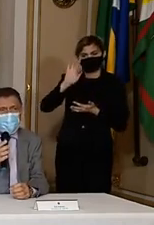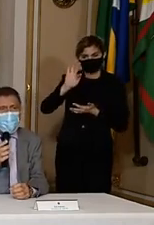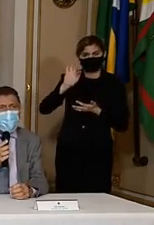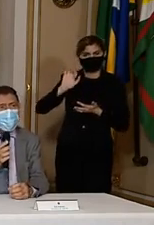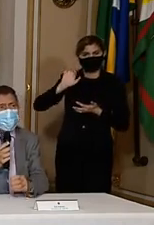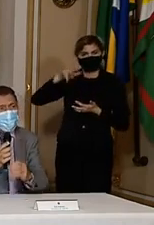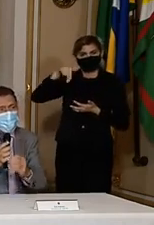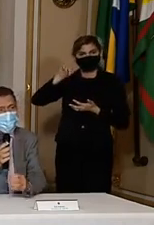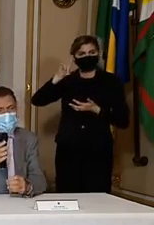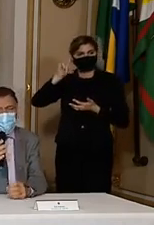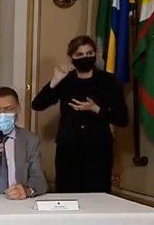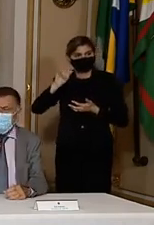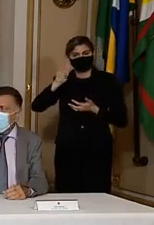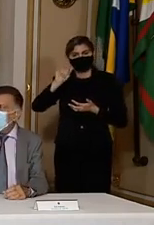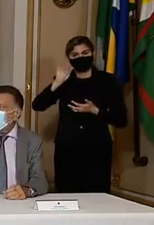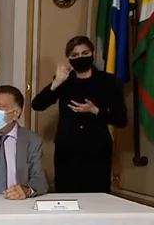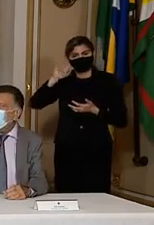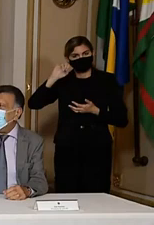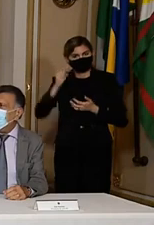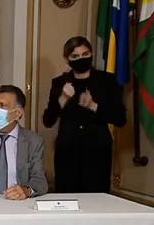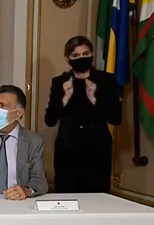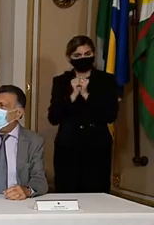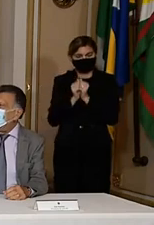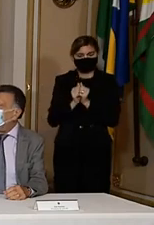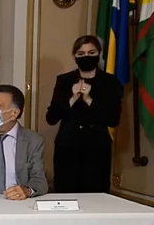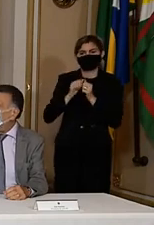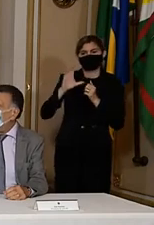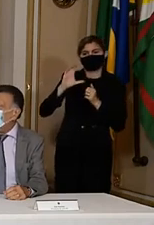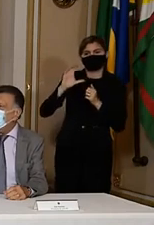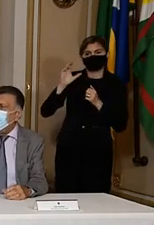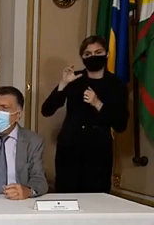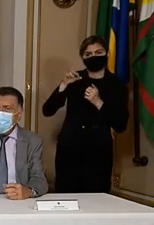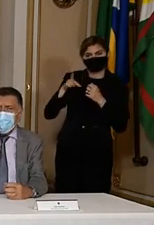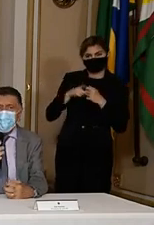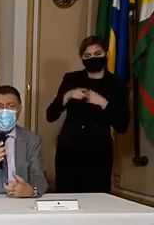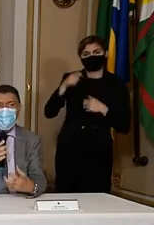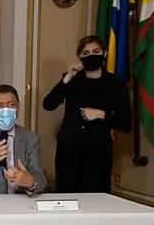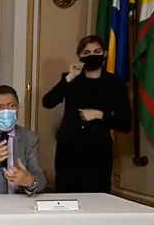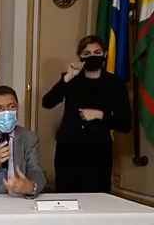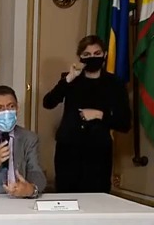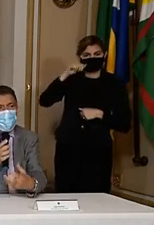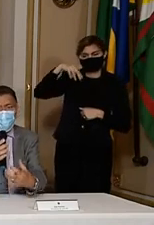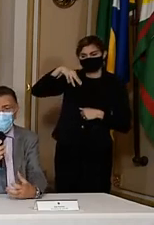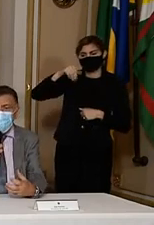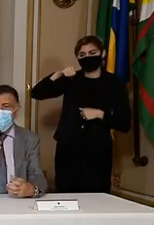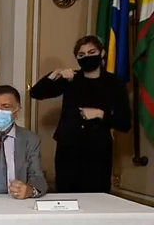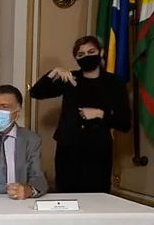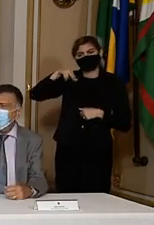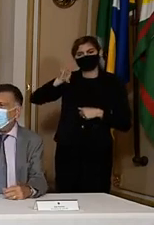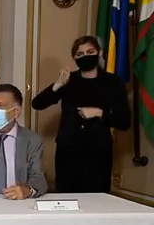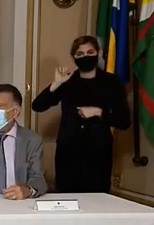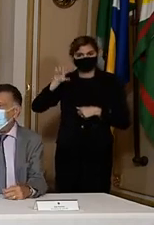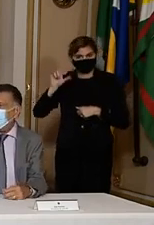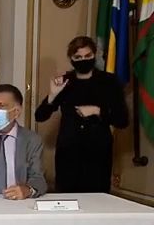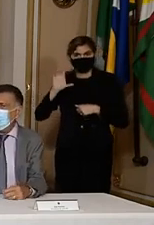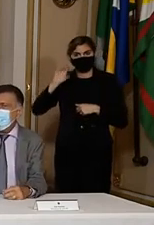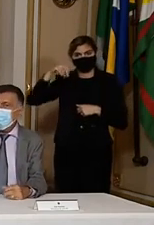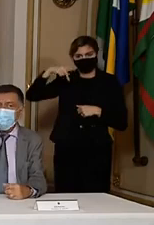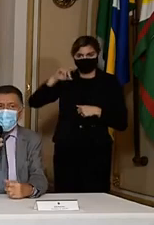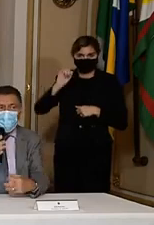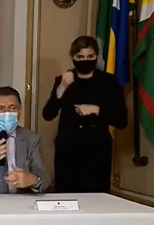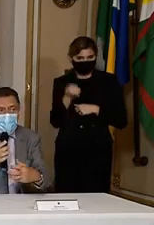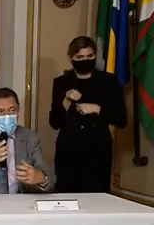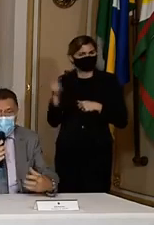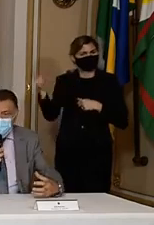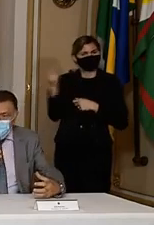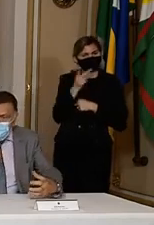Batista e junto com a Doutora Manuela da Compesa e toda sua equipe se envolveram de corpo e alma nesse projeto